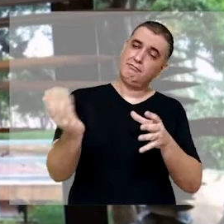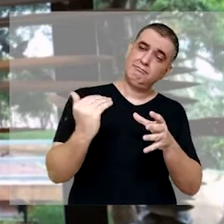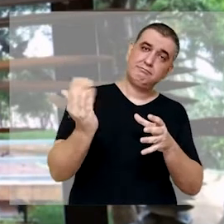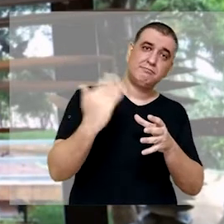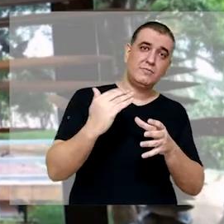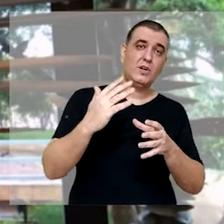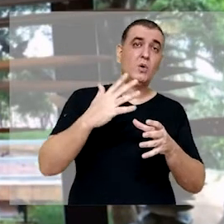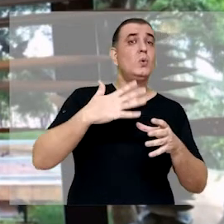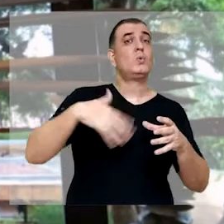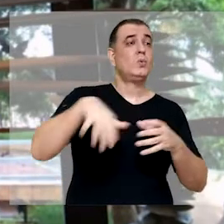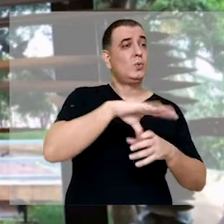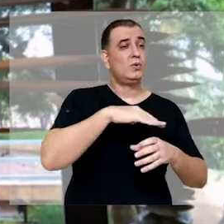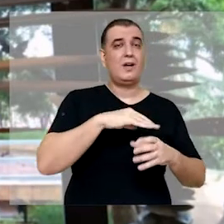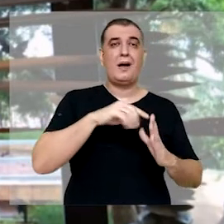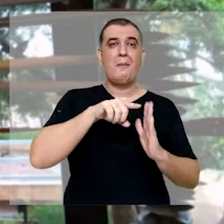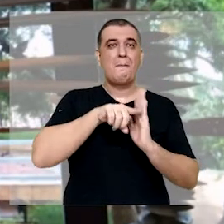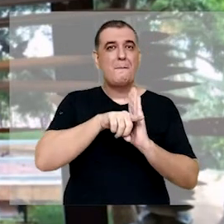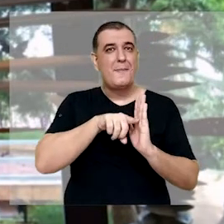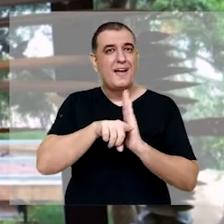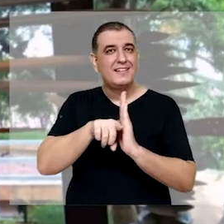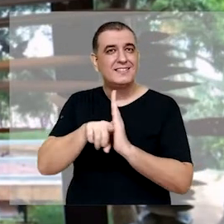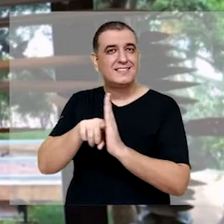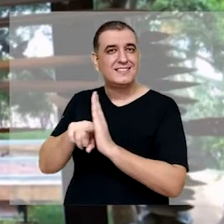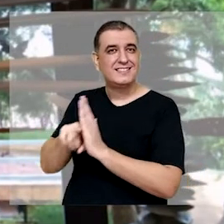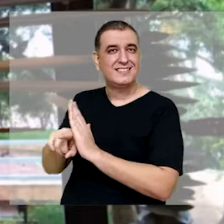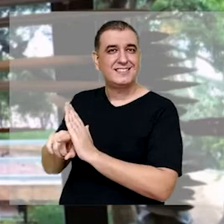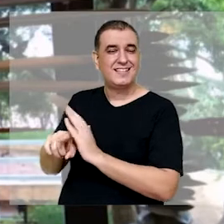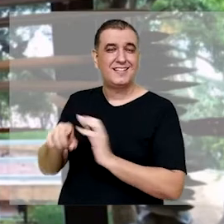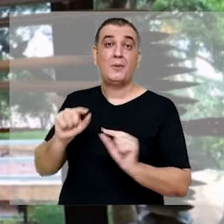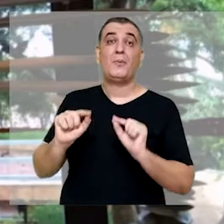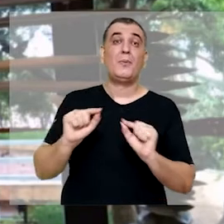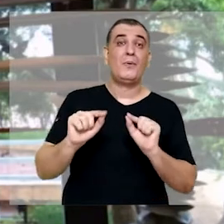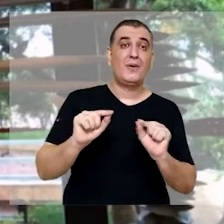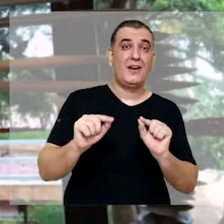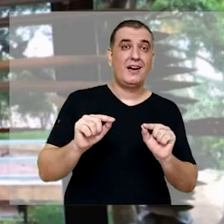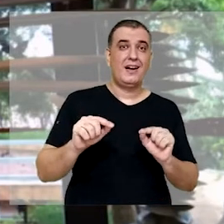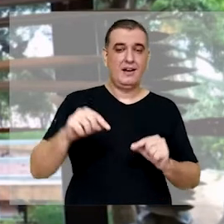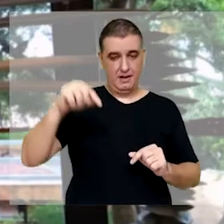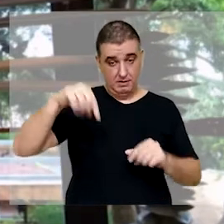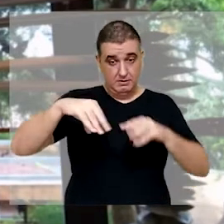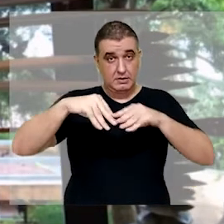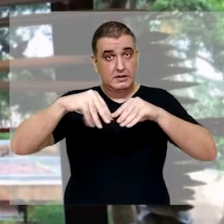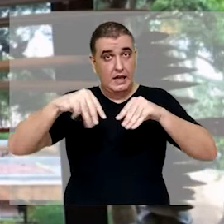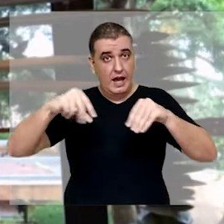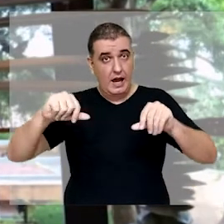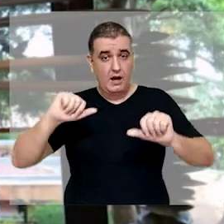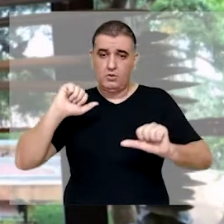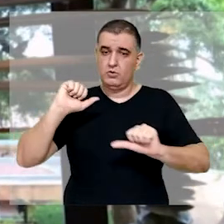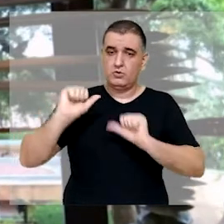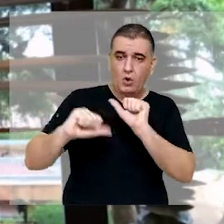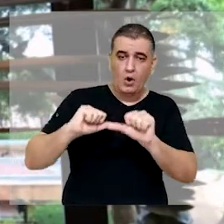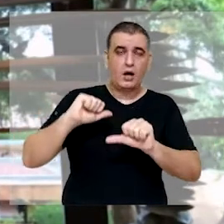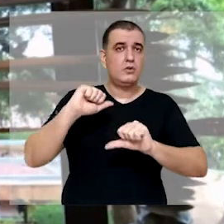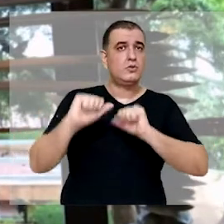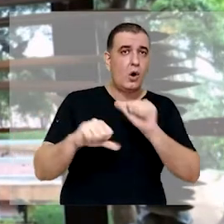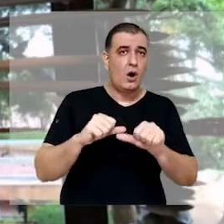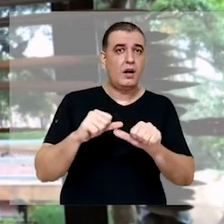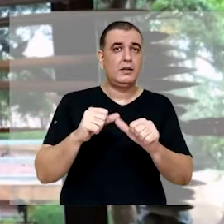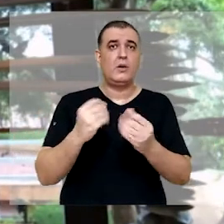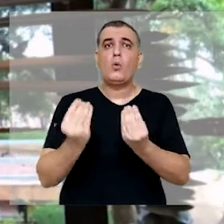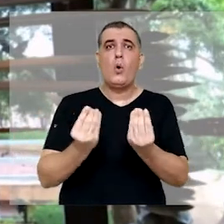nós pesquisamos foi a transformação através de cargas nesta terra. Eu uso